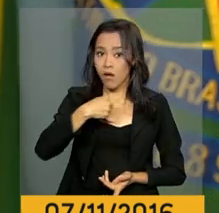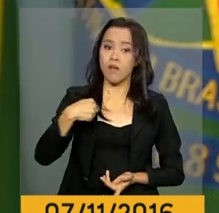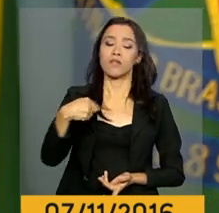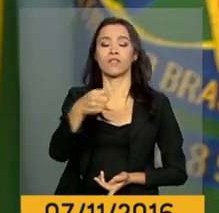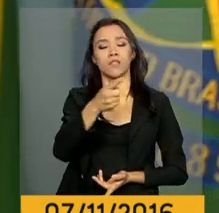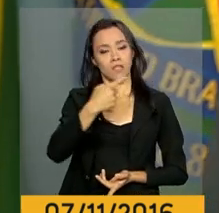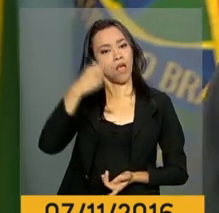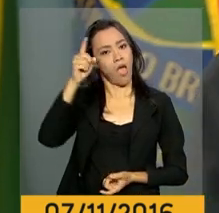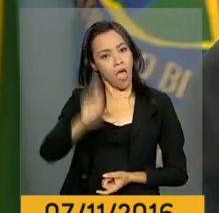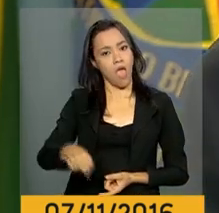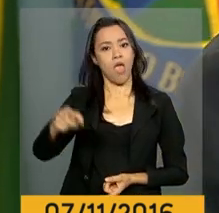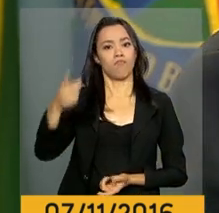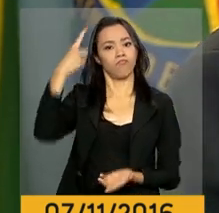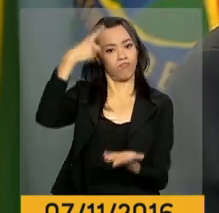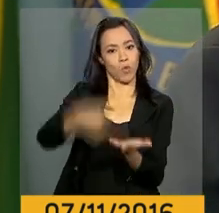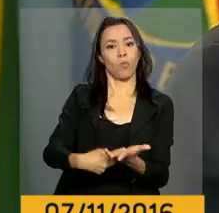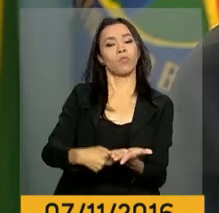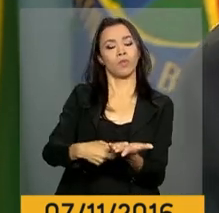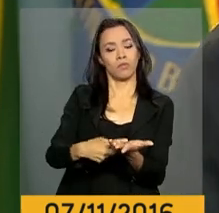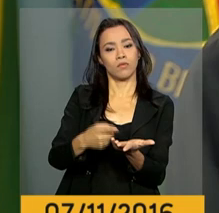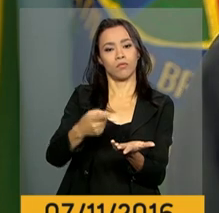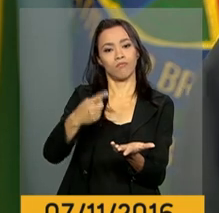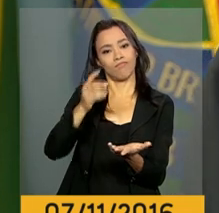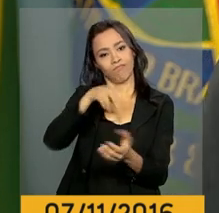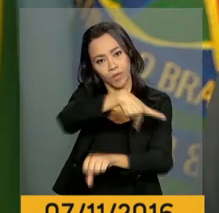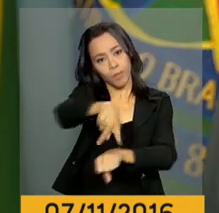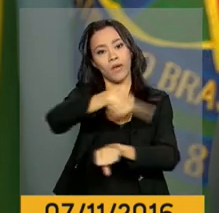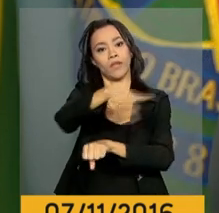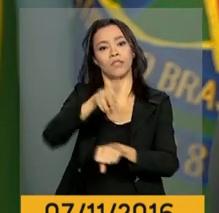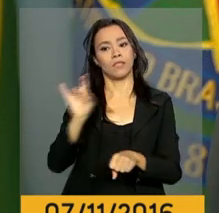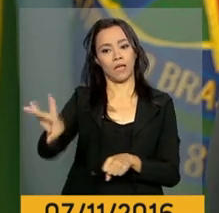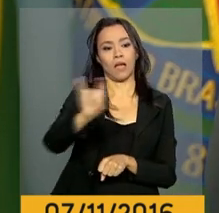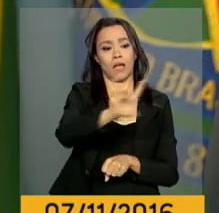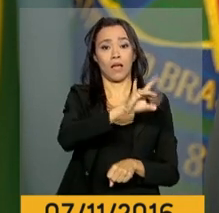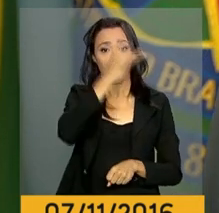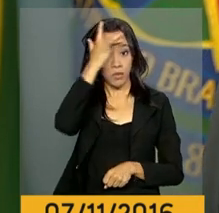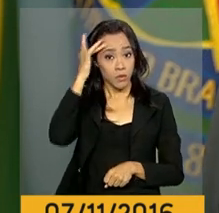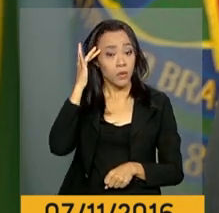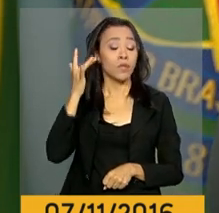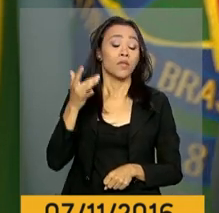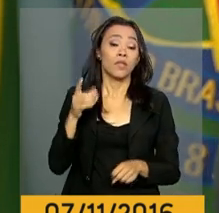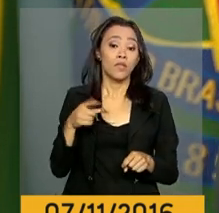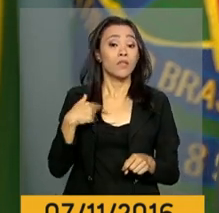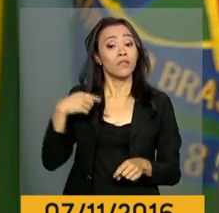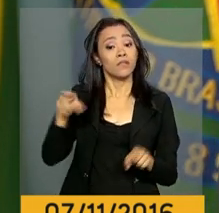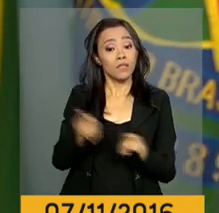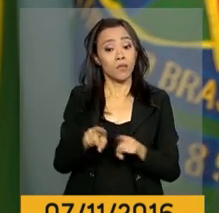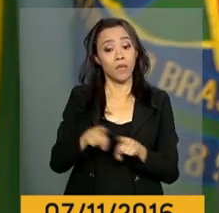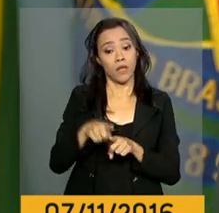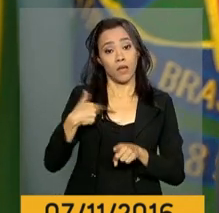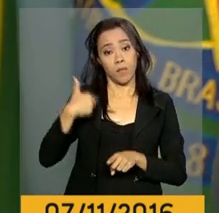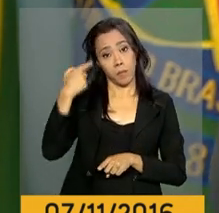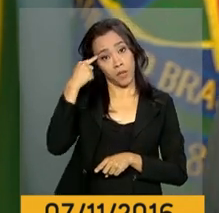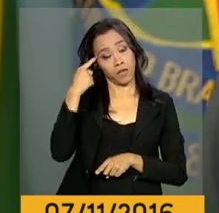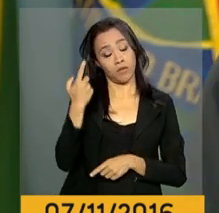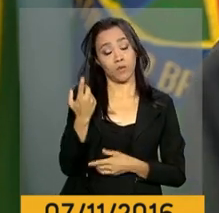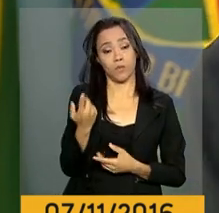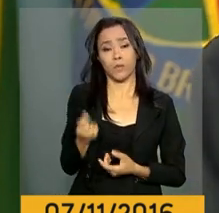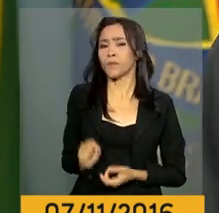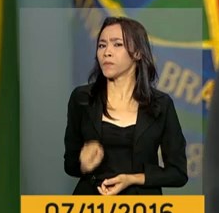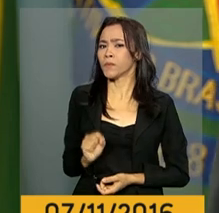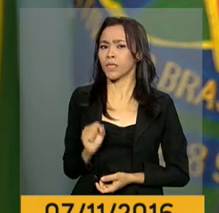somos responsáveis pelo país, e particularmente os senhores. Eu imagino